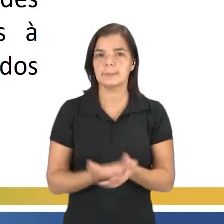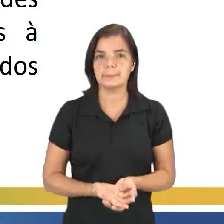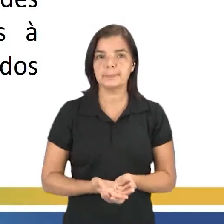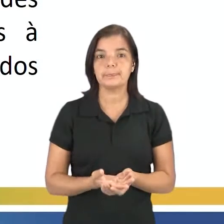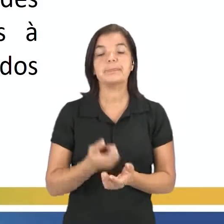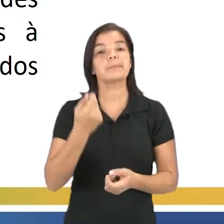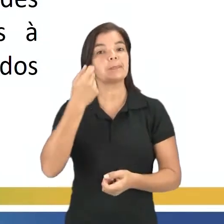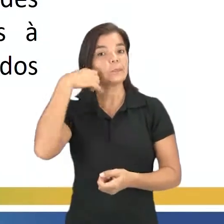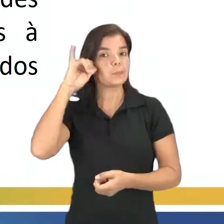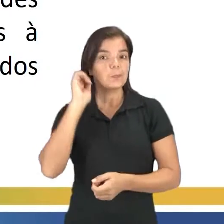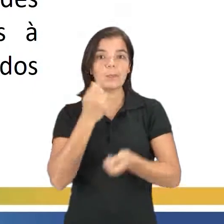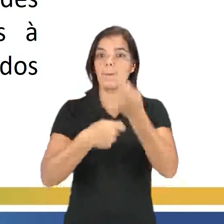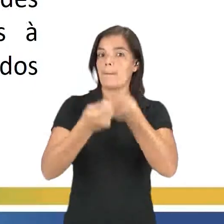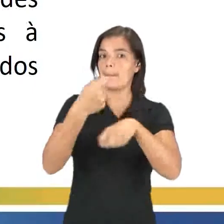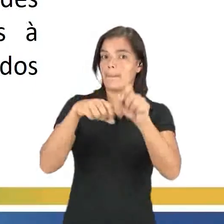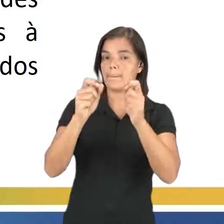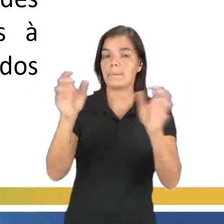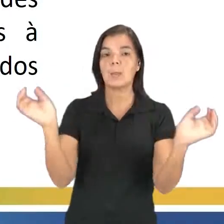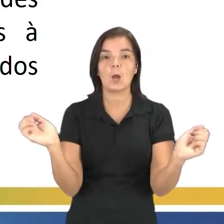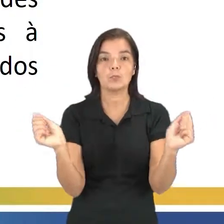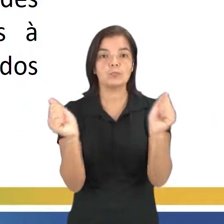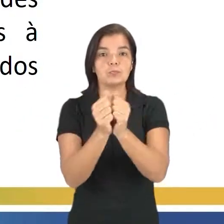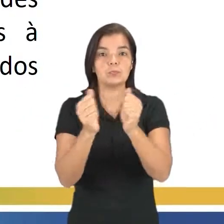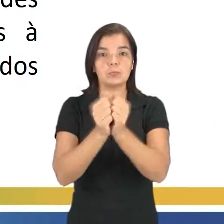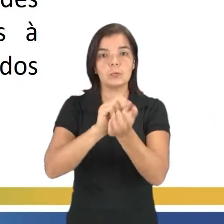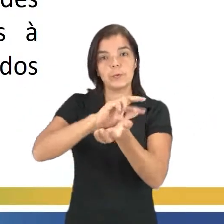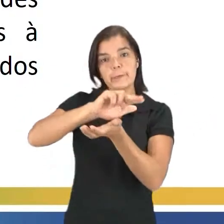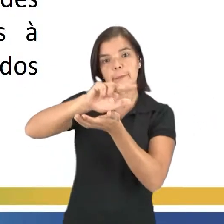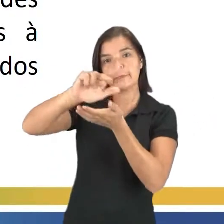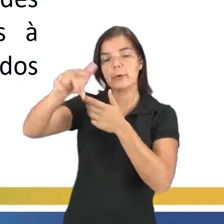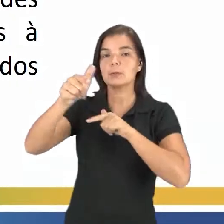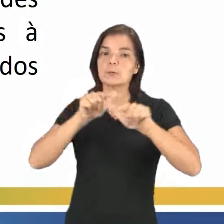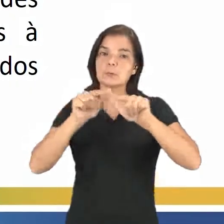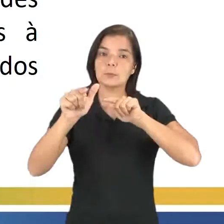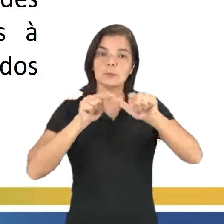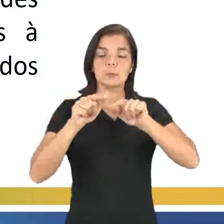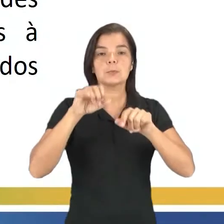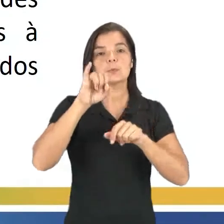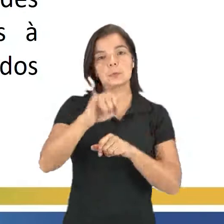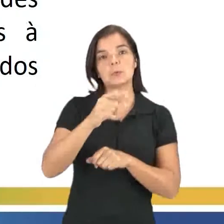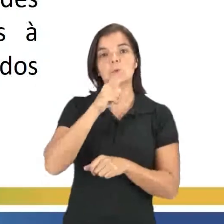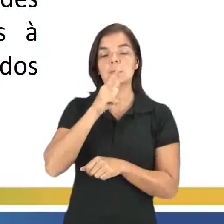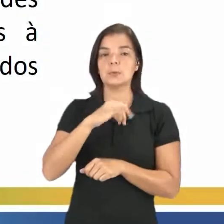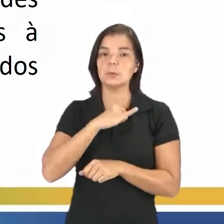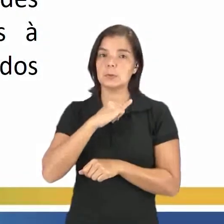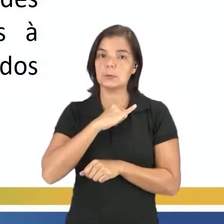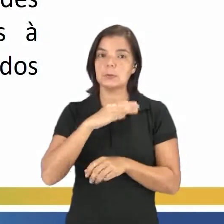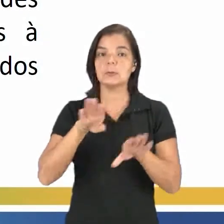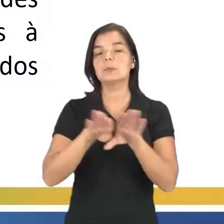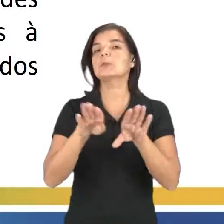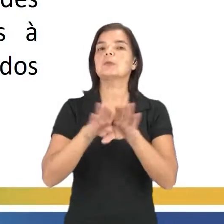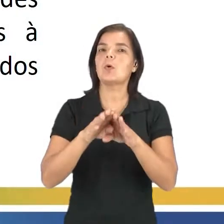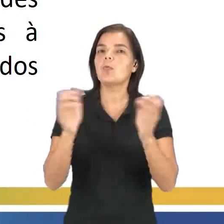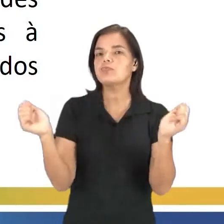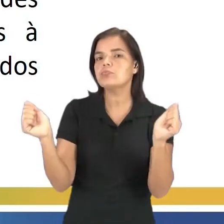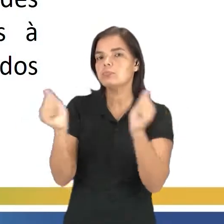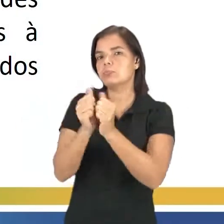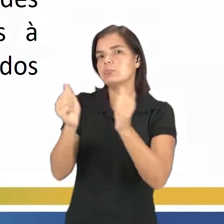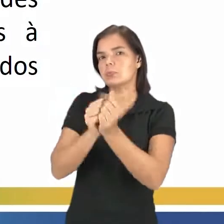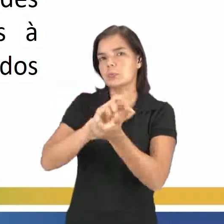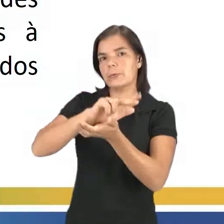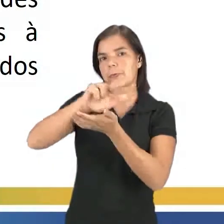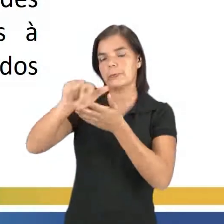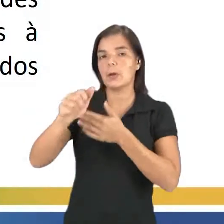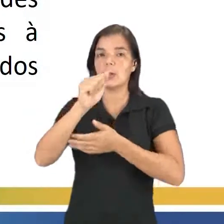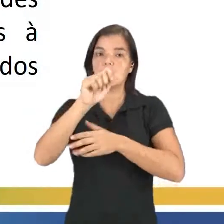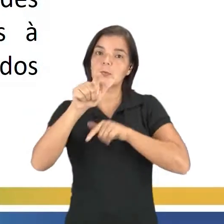Esse agronegócio ele corresponde à junção de diversas atividades, né? Então, quando você fala de agronegócio, você está fazendo uma junção de